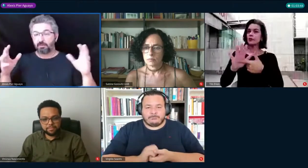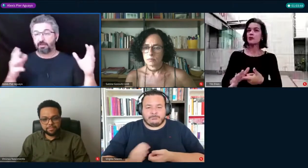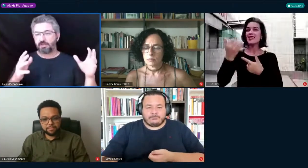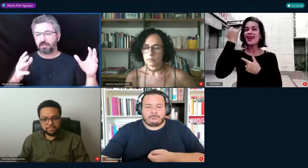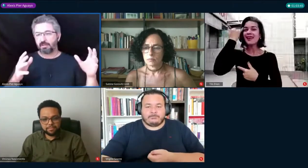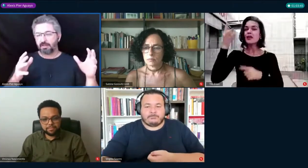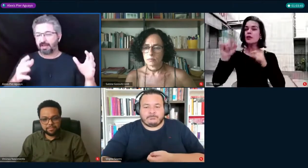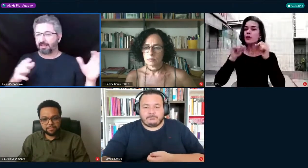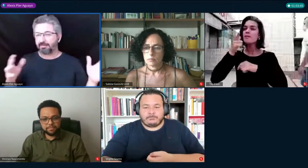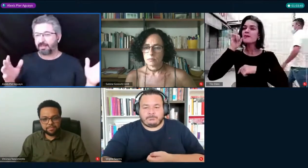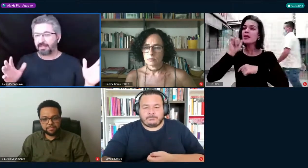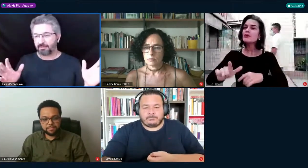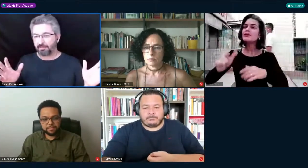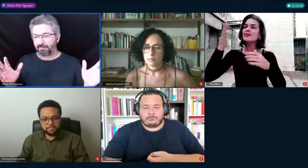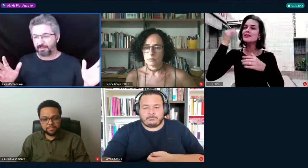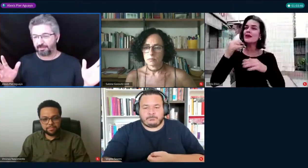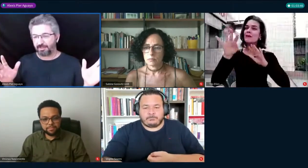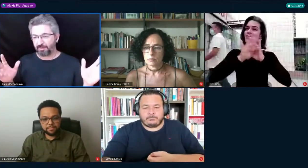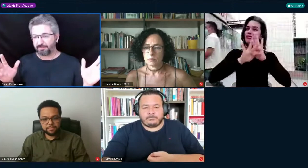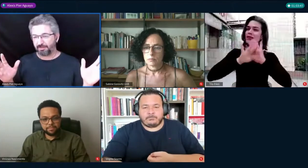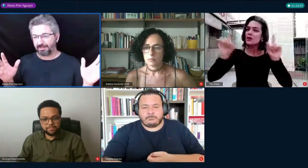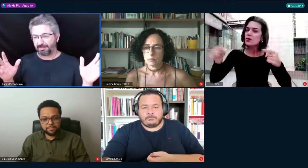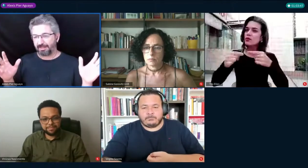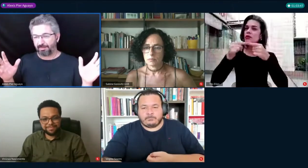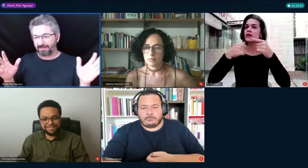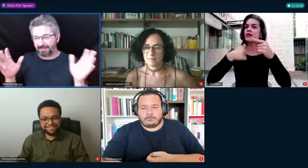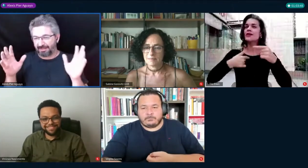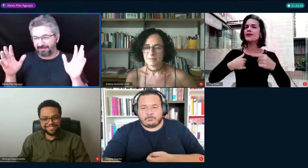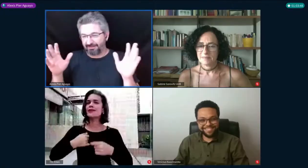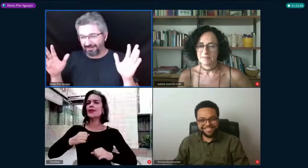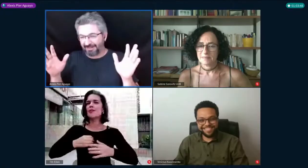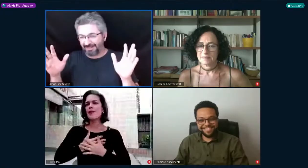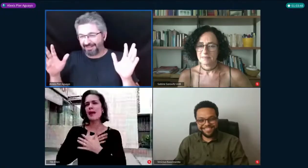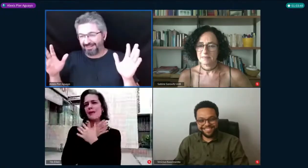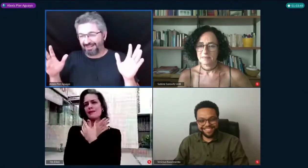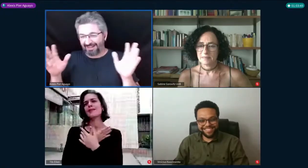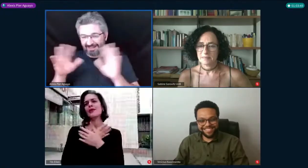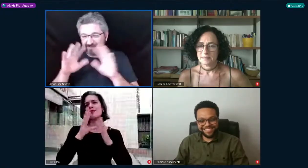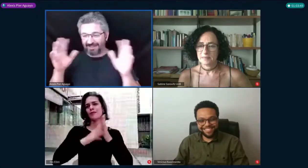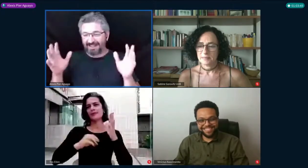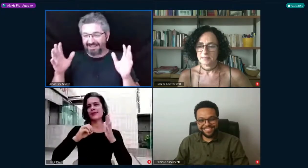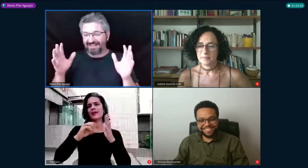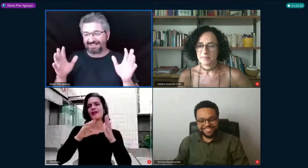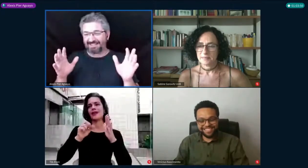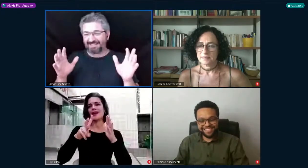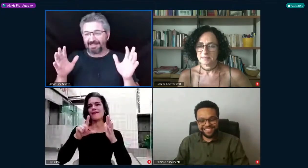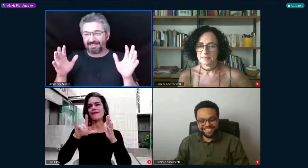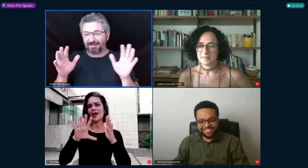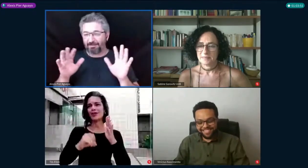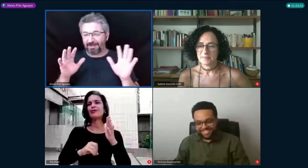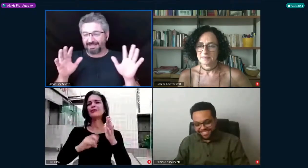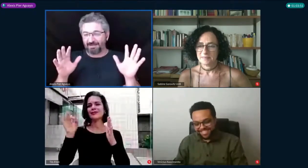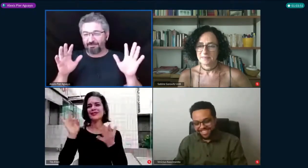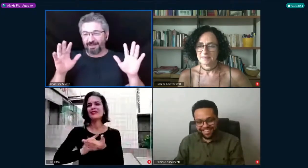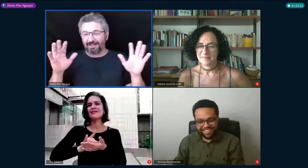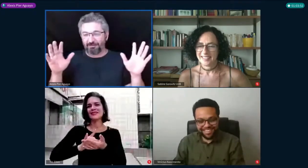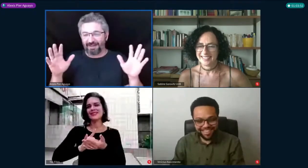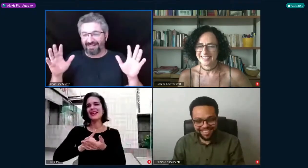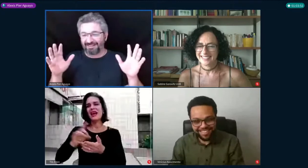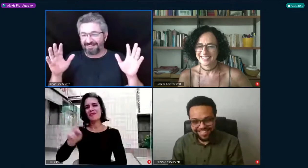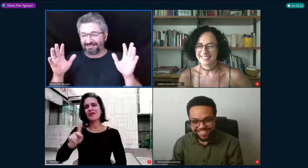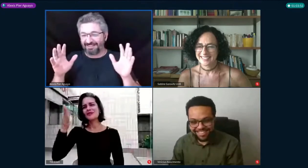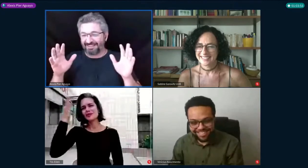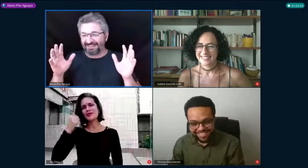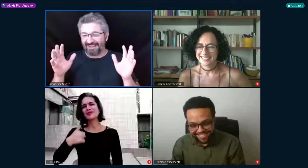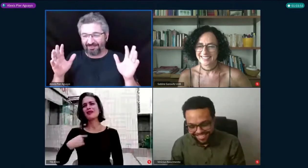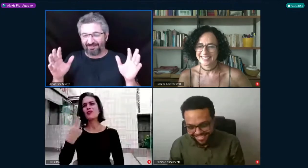acompanhar o que eu tinha. A grande verdade é que eu me apaixonei por esse modelo da Patrícia Cavallo. Né? A grande verdade é essa, Sabine sabe, eu passei um